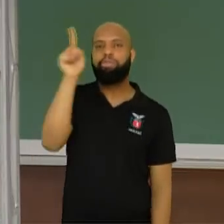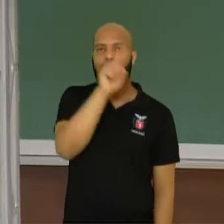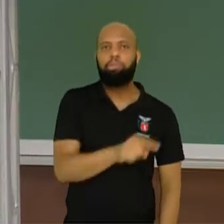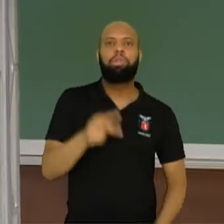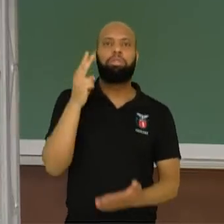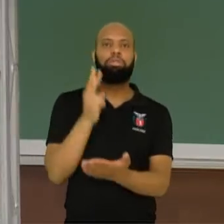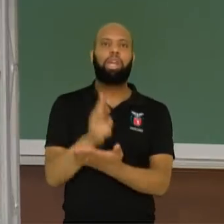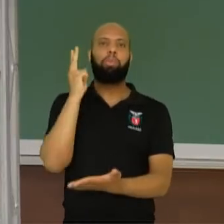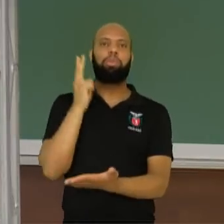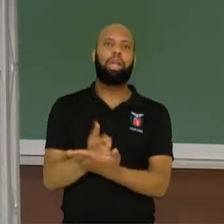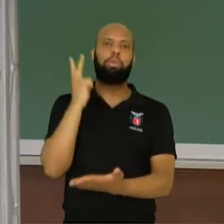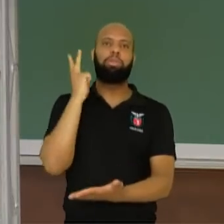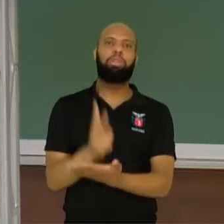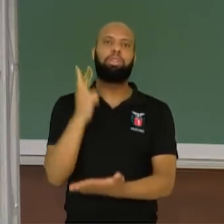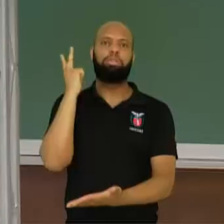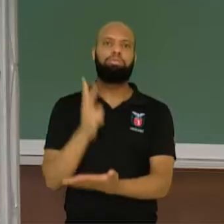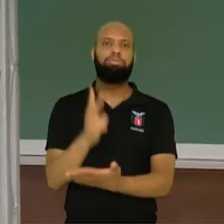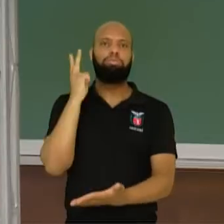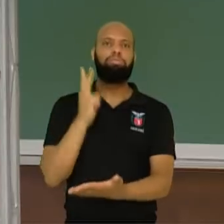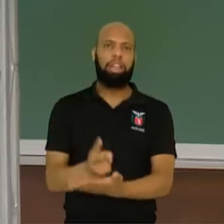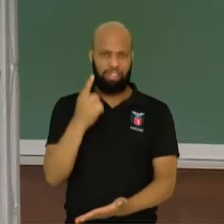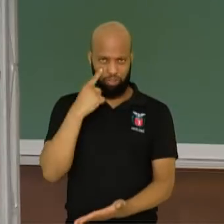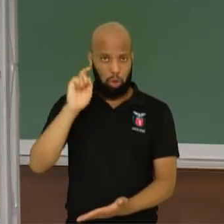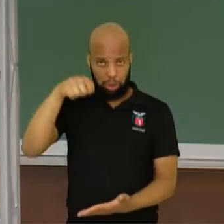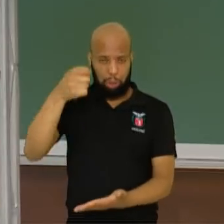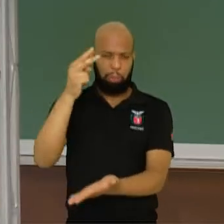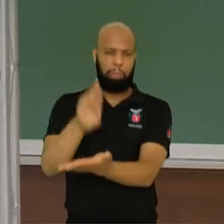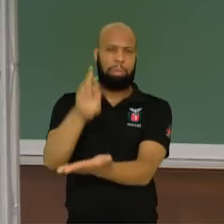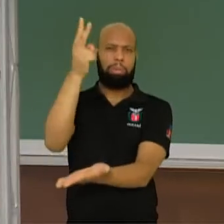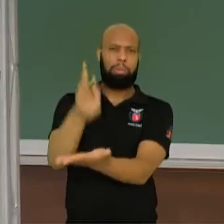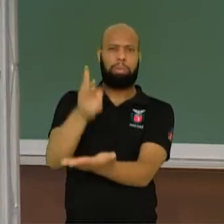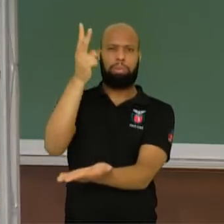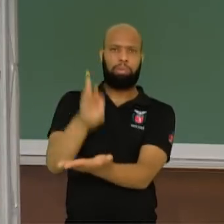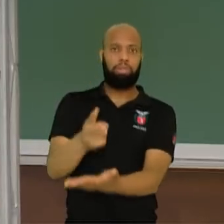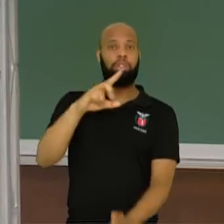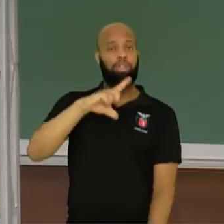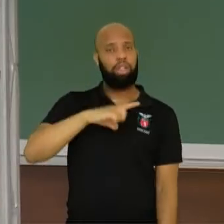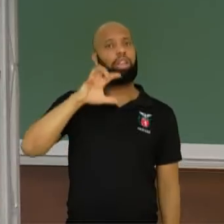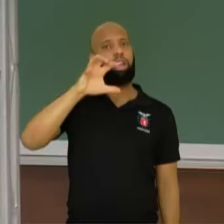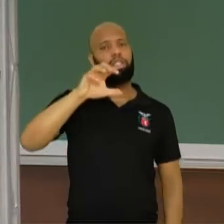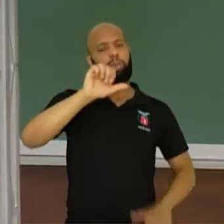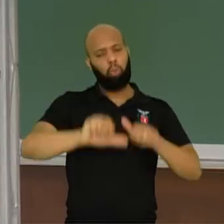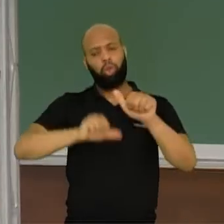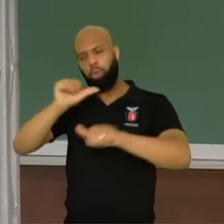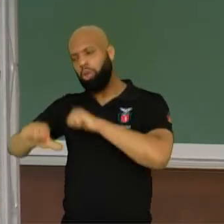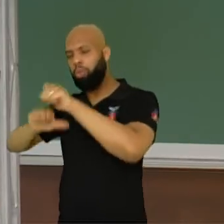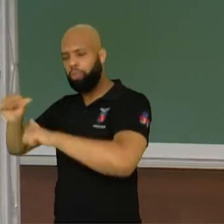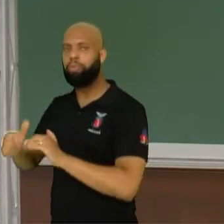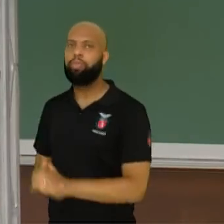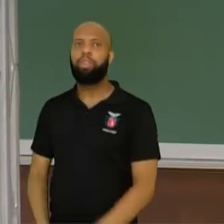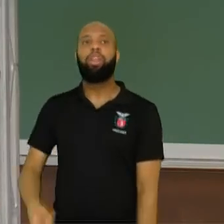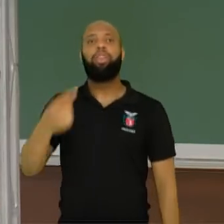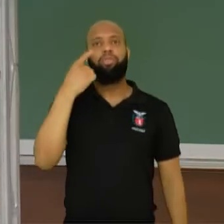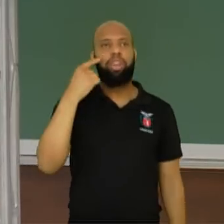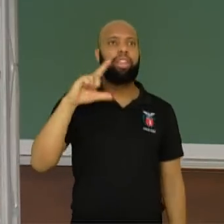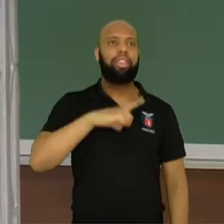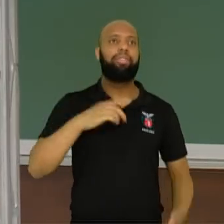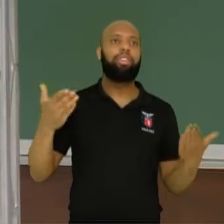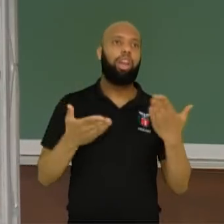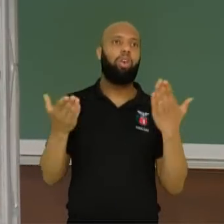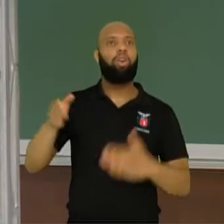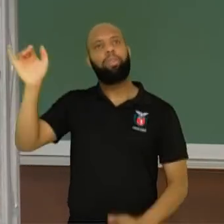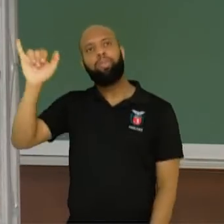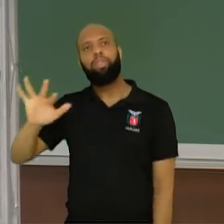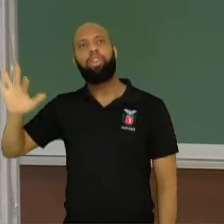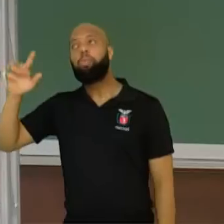dessa água que caiu na forma de chuva vai se infiltrar no solo e vai o quê? Abastecer os